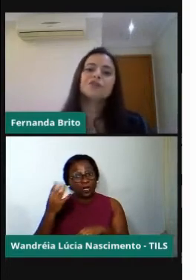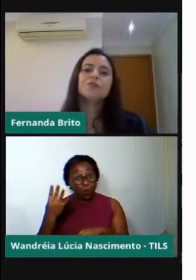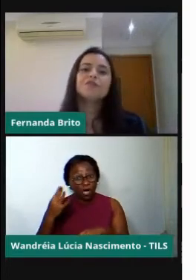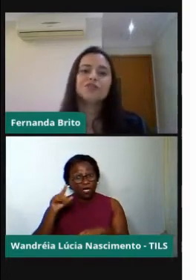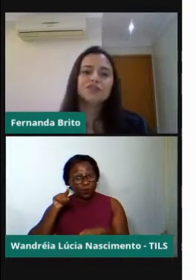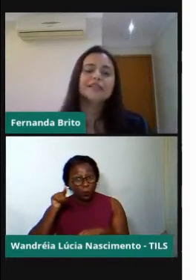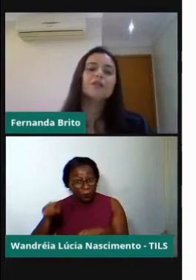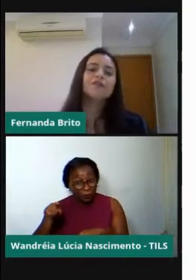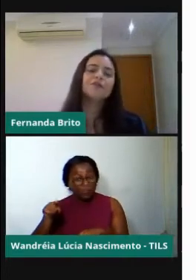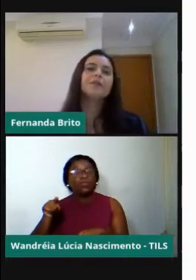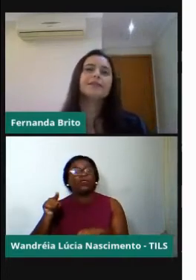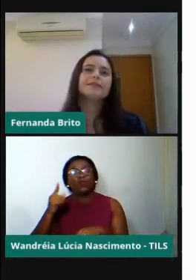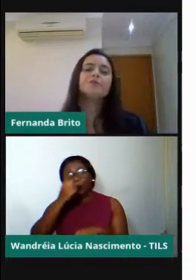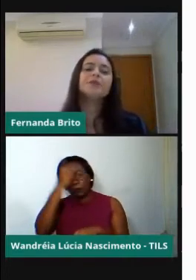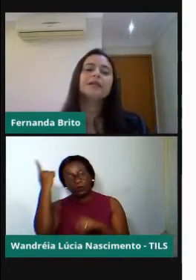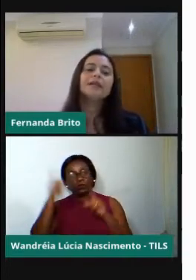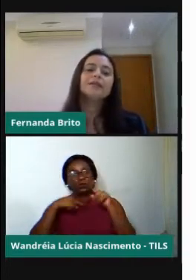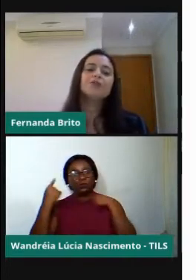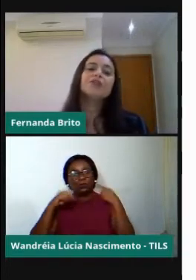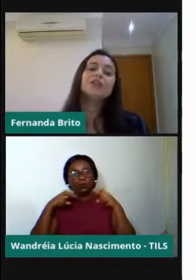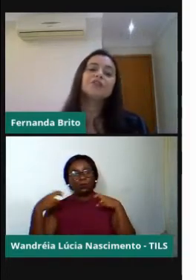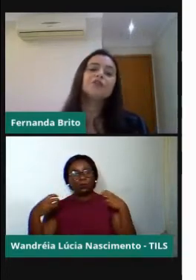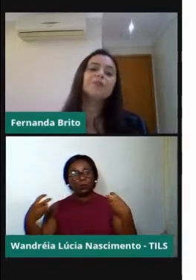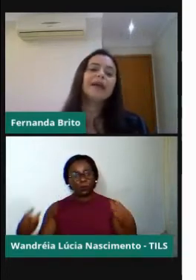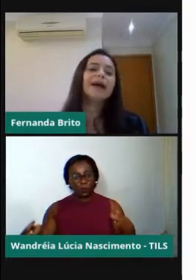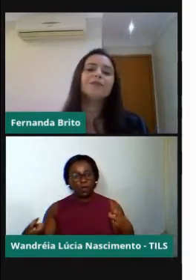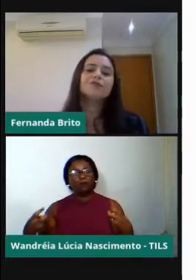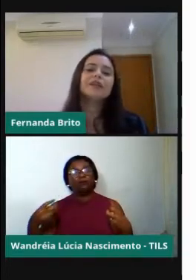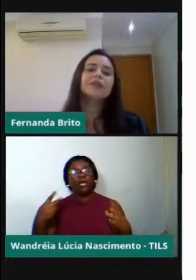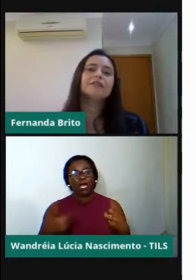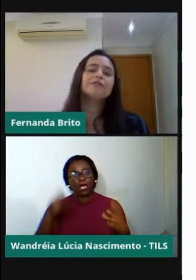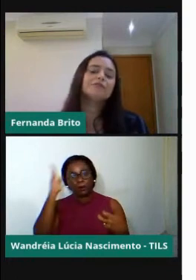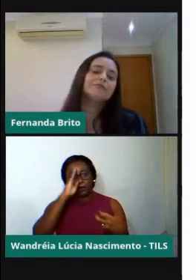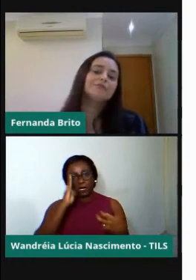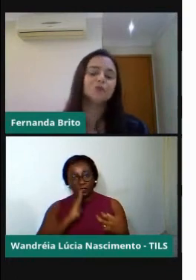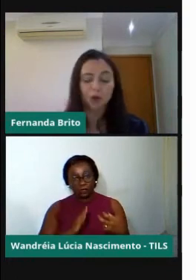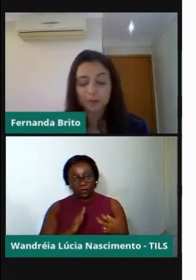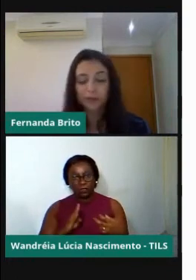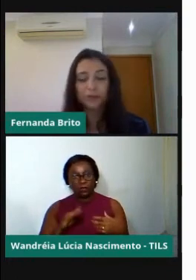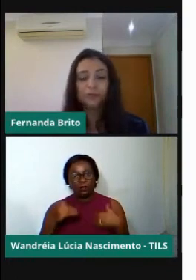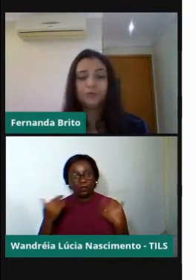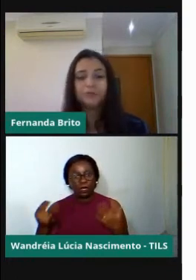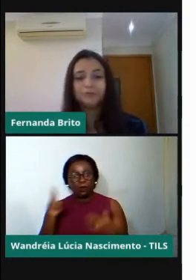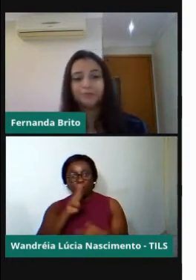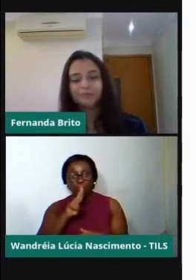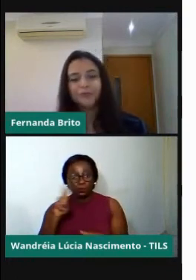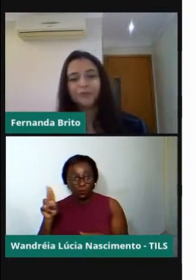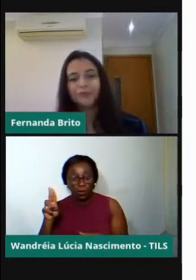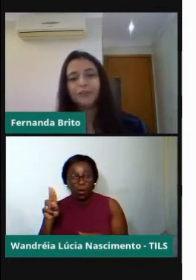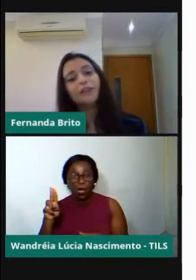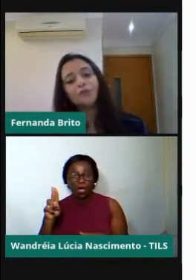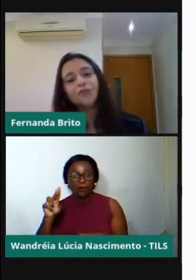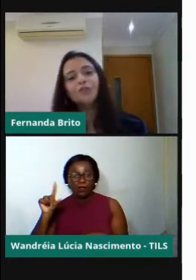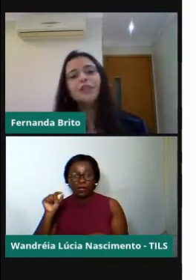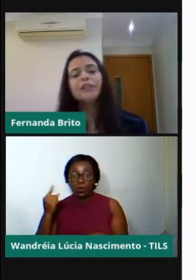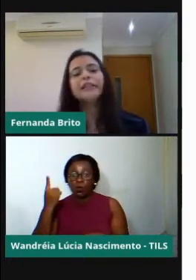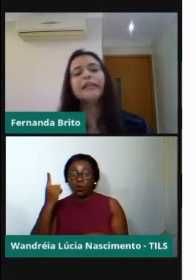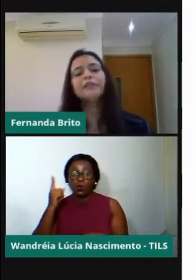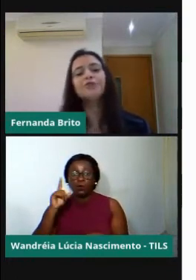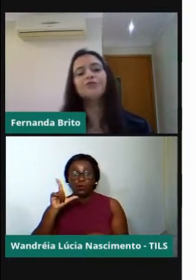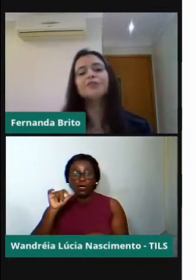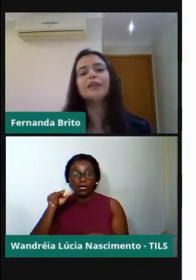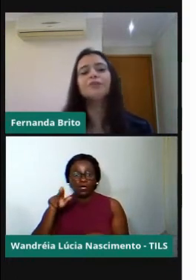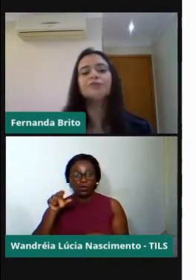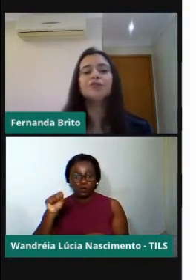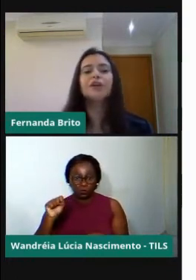454.429 vítimas da Covid-19 no Brasil, e eu gostaria de nomeá-los, né, no nome do Linus,